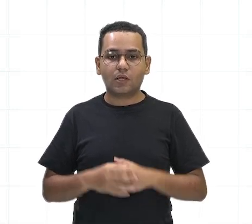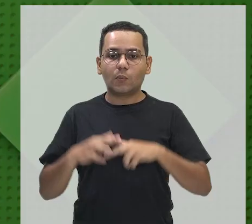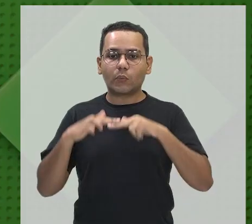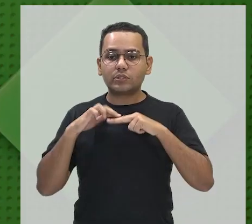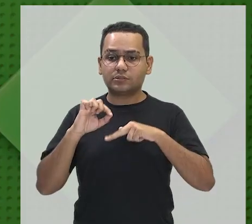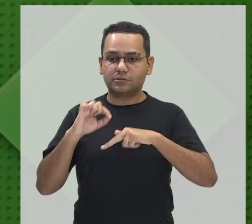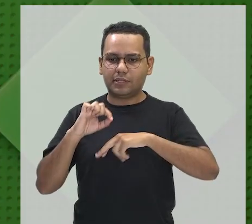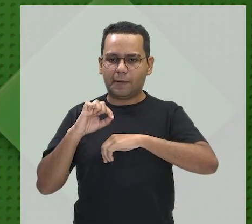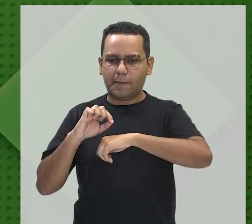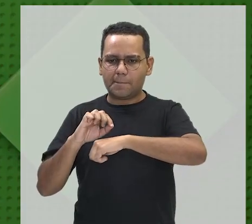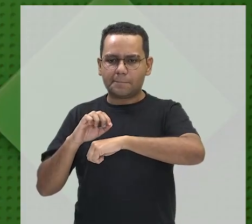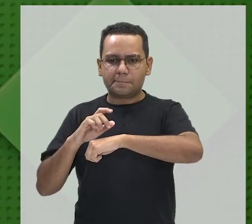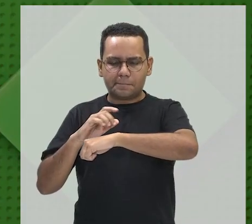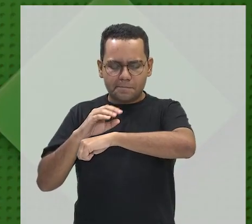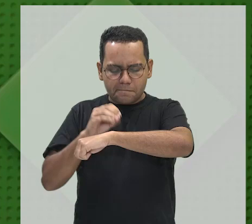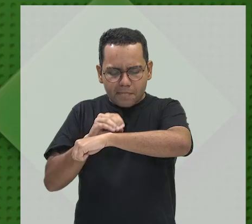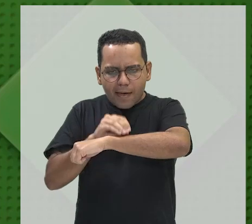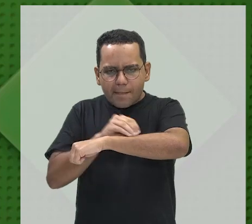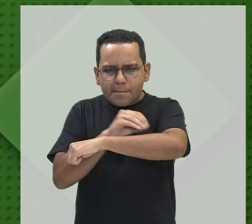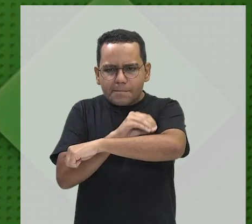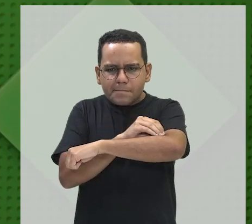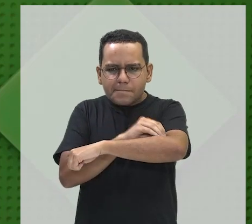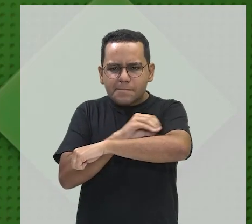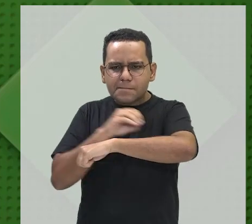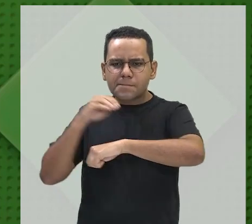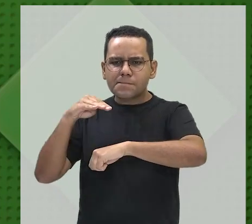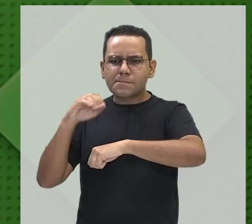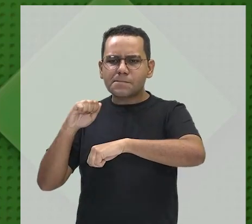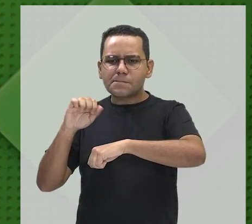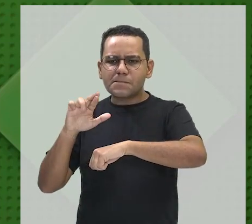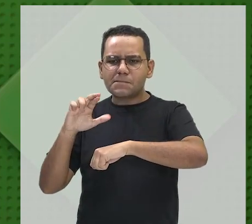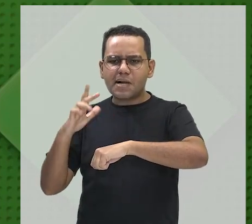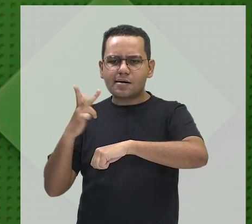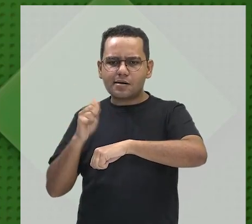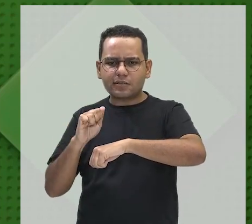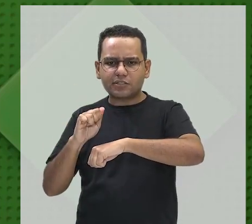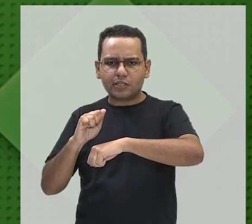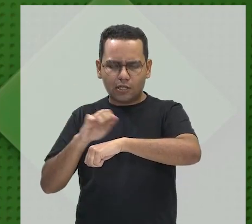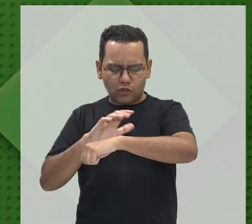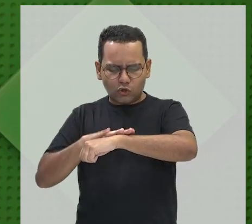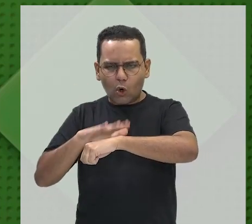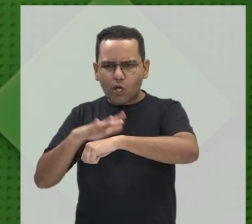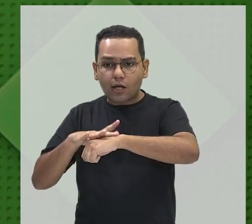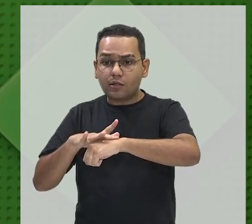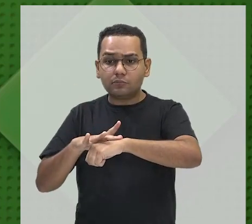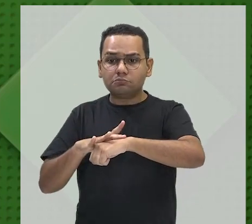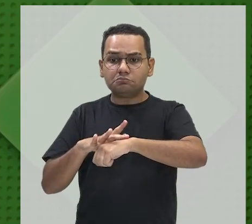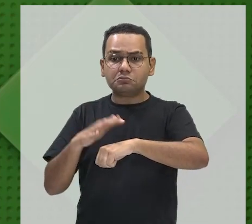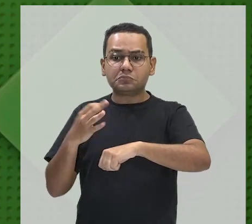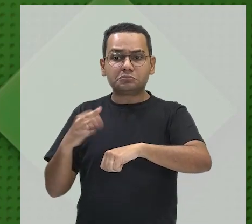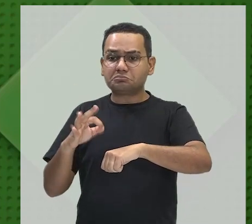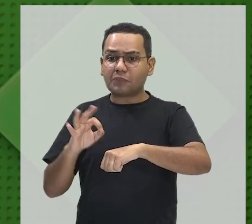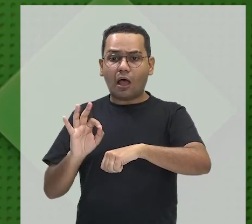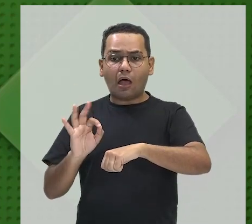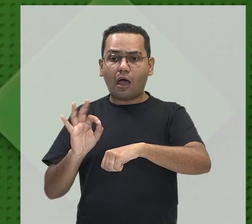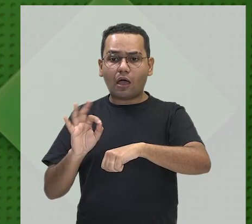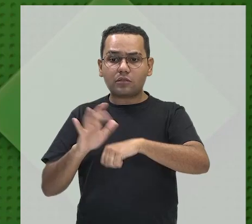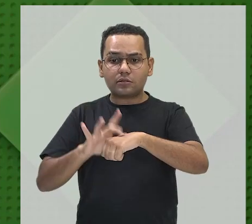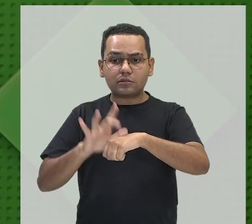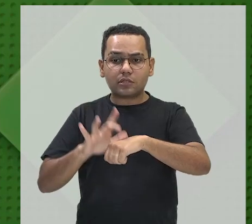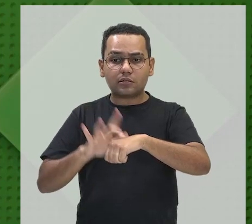de manchas na pele, né? Às vezes essas manchas, quando a pessoa toca, ela não sente, né? Justamente porque